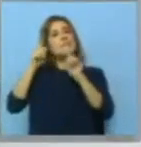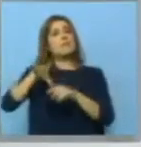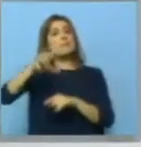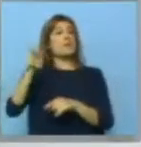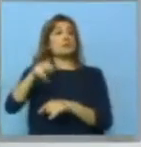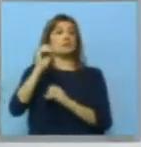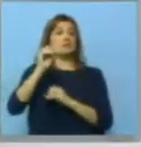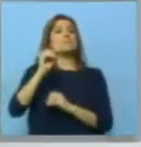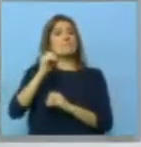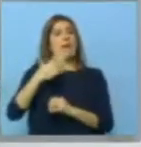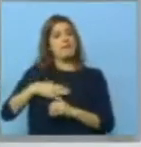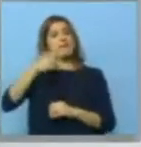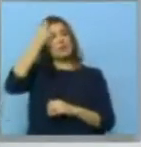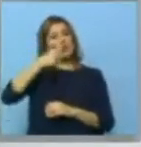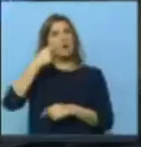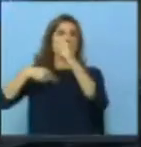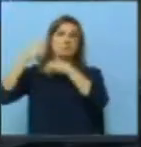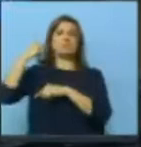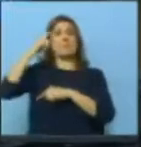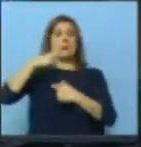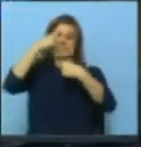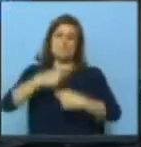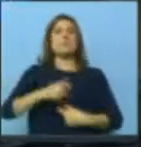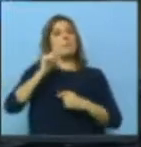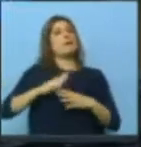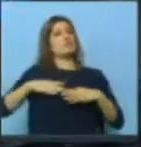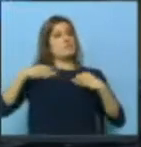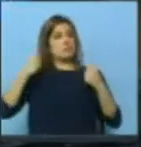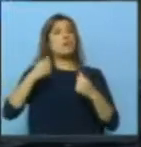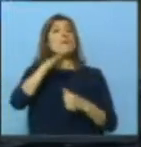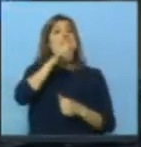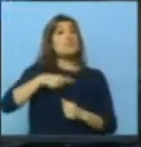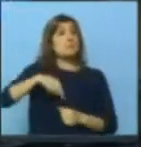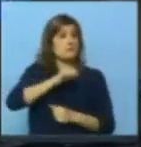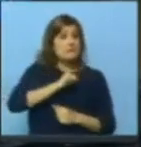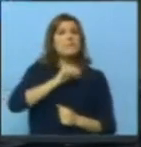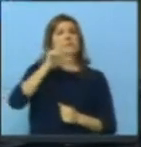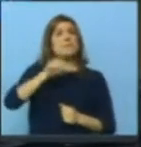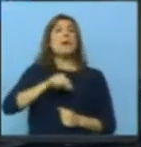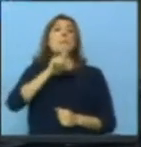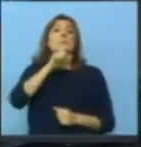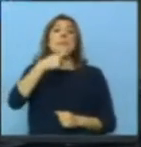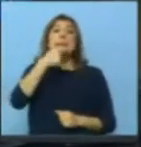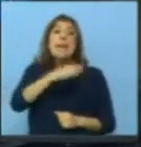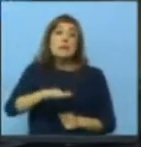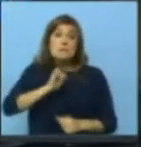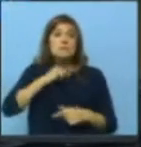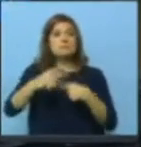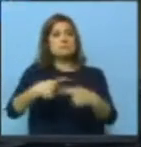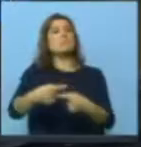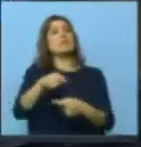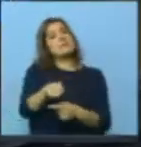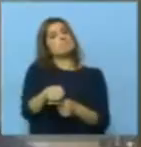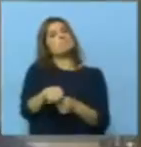tanto histórica como pessoal, né, e espiritual. Our children and later maybe our grandchildren have the possibility to